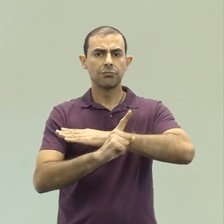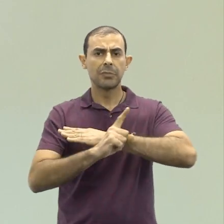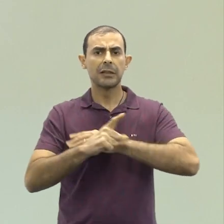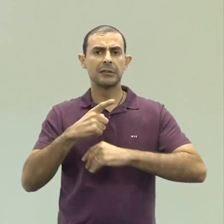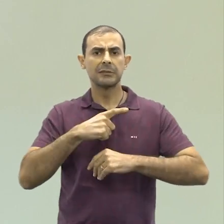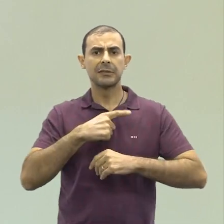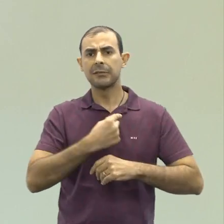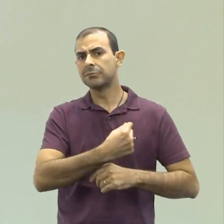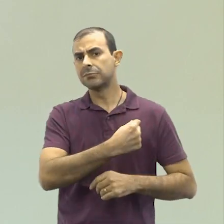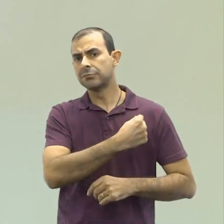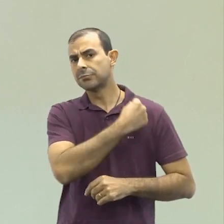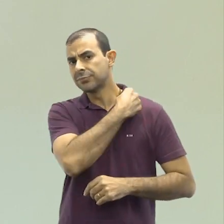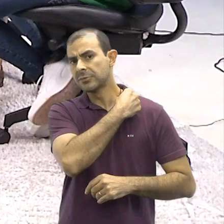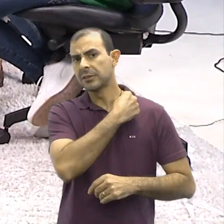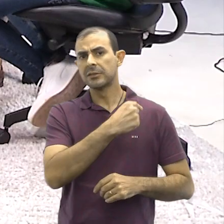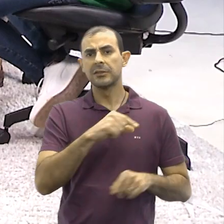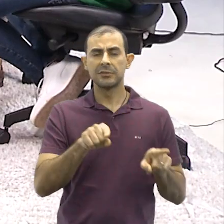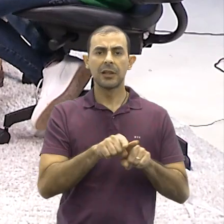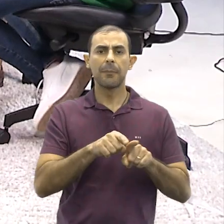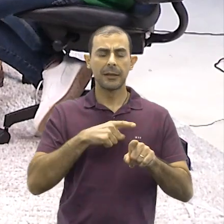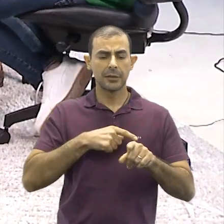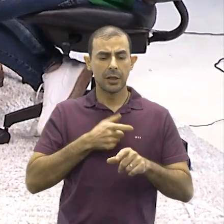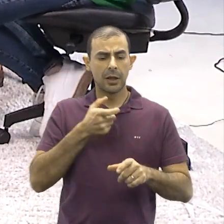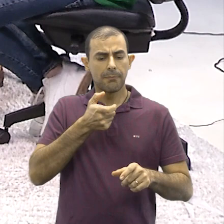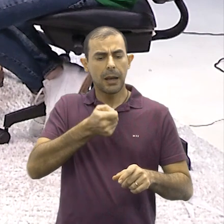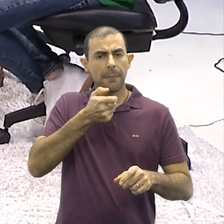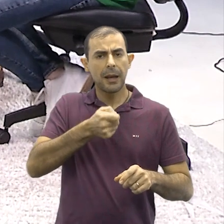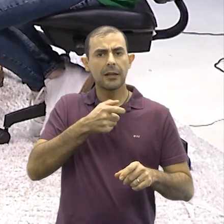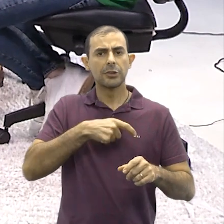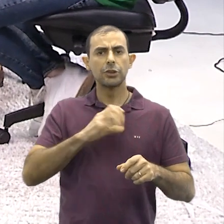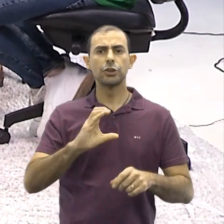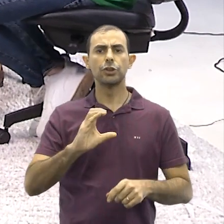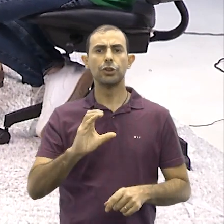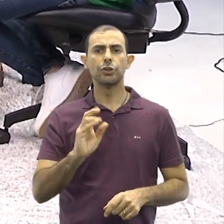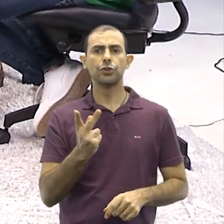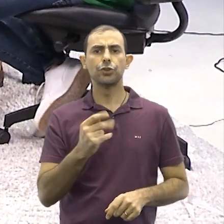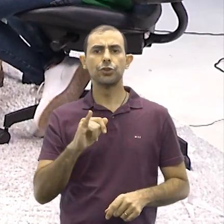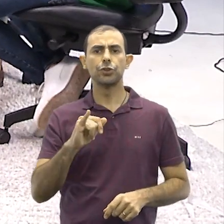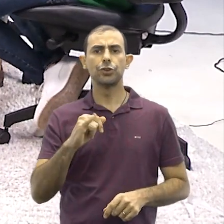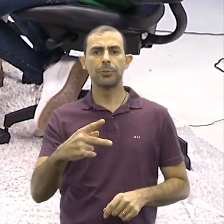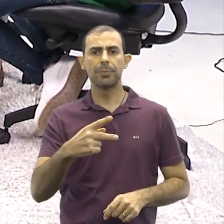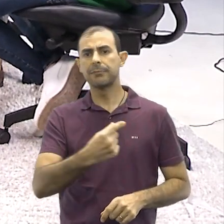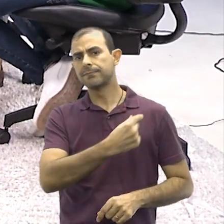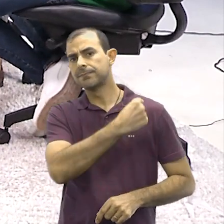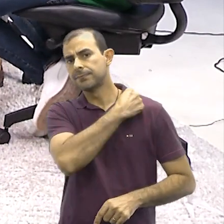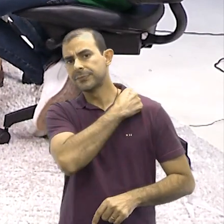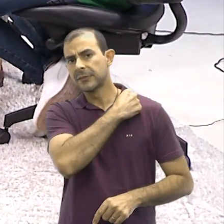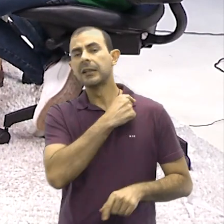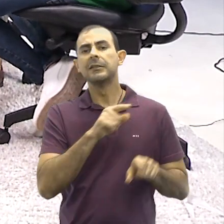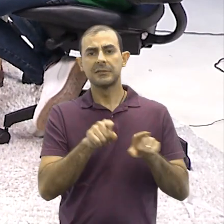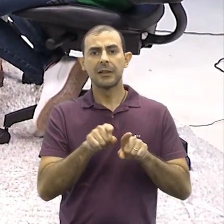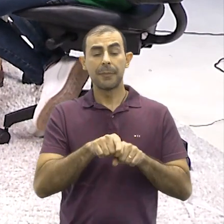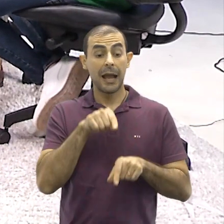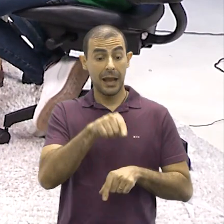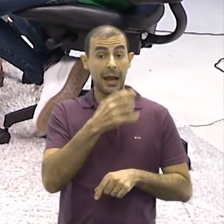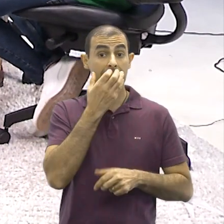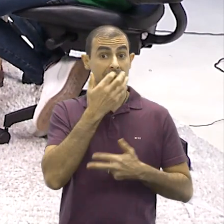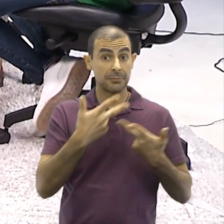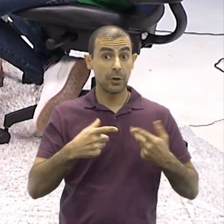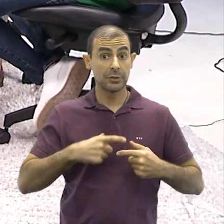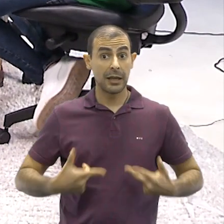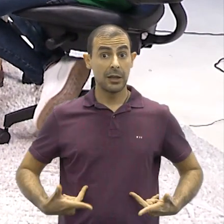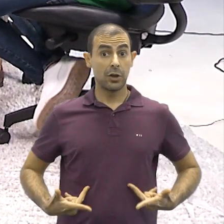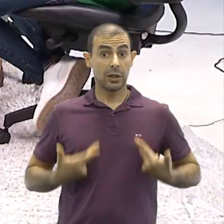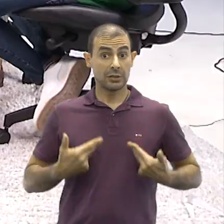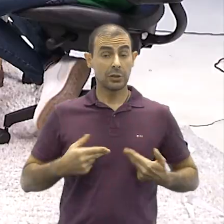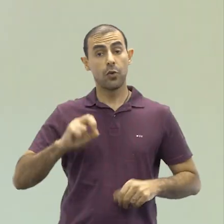vacinação, vermifugação, castração, a consulta. Oferece a microchipagem? Oferecemos também. Então, todos os animais que passam pela unidade para atendimento, que seja para castração,